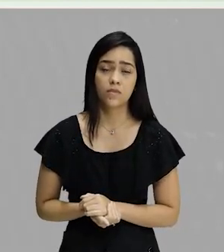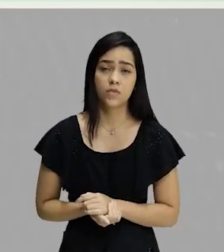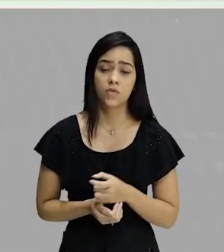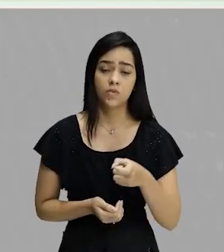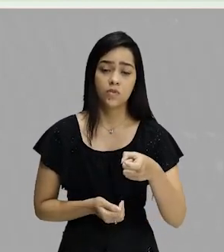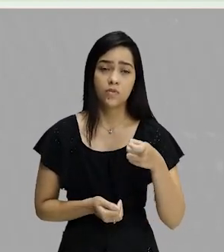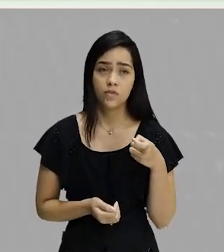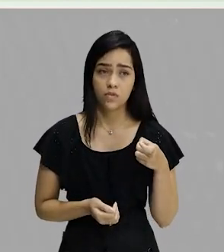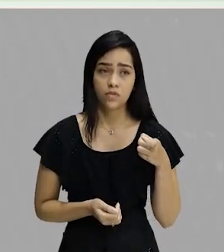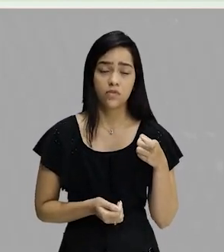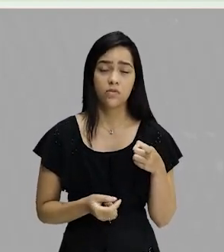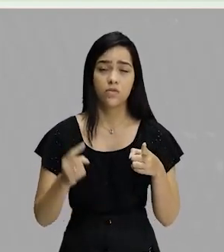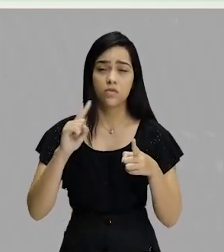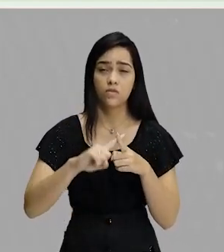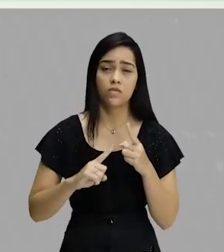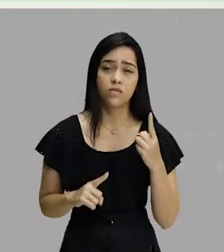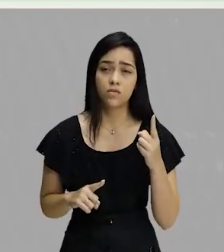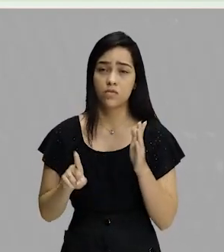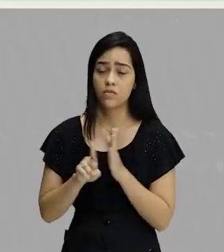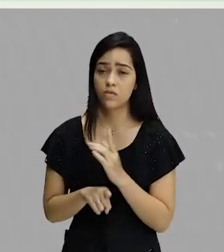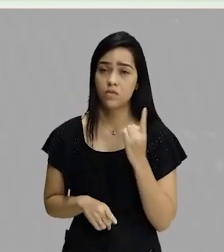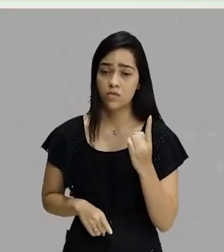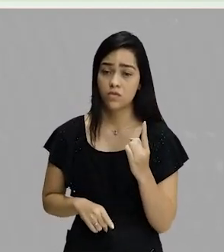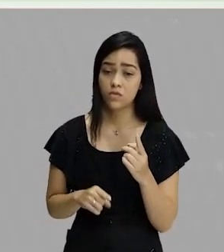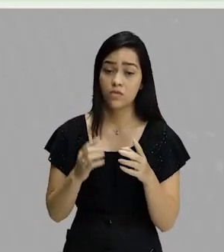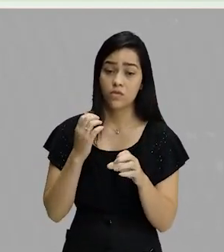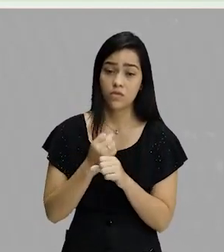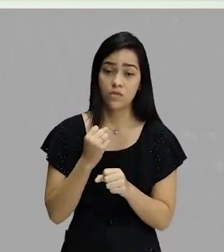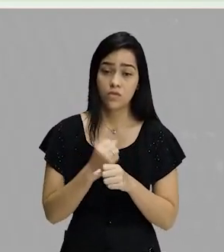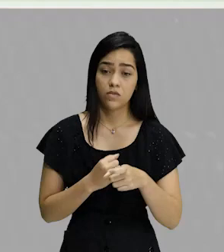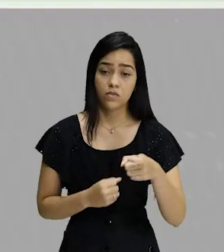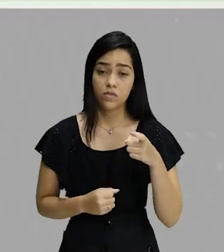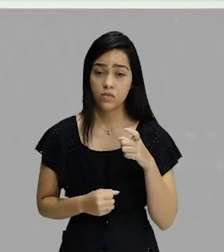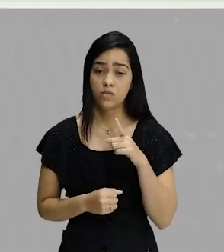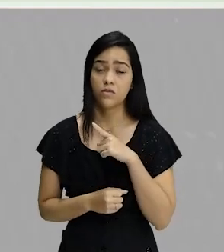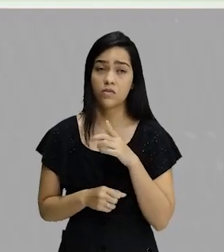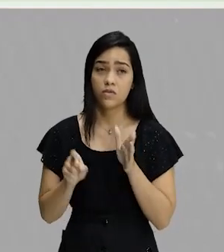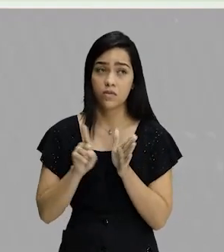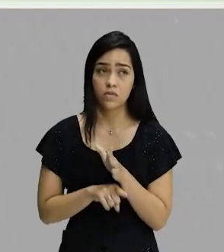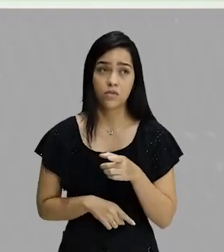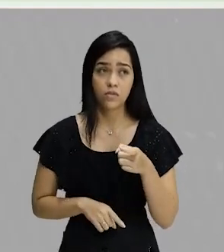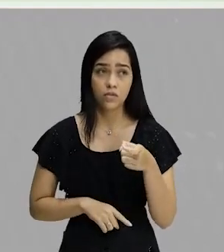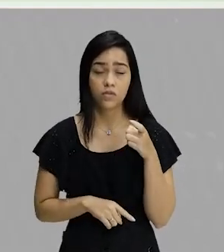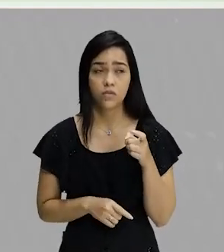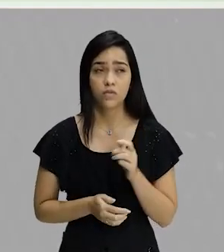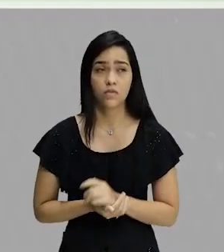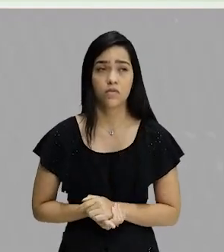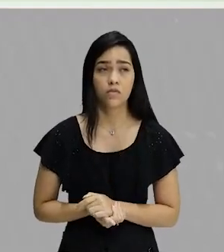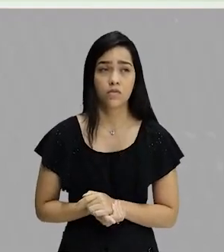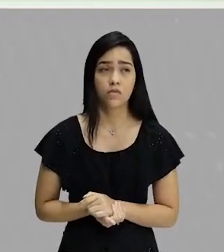X multiplicado por 1 dá x. Eu trago para cá menos x.